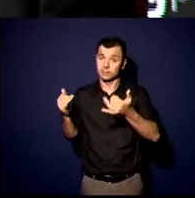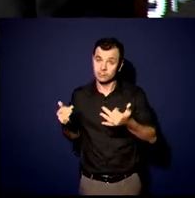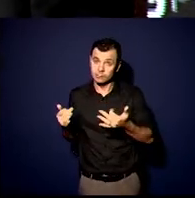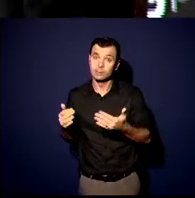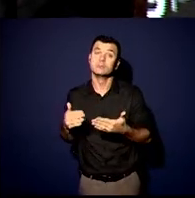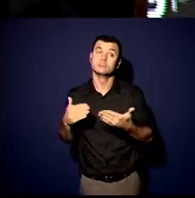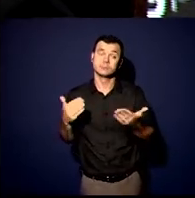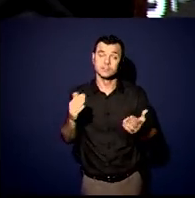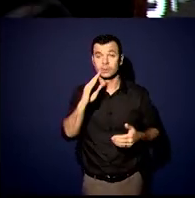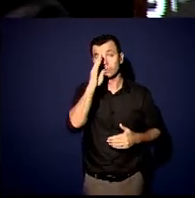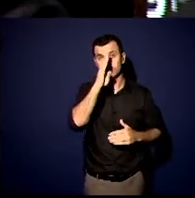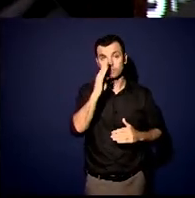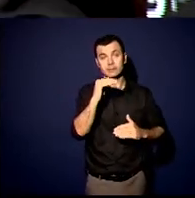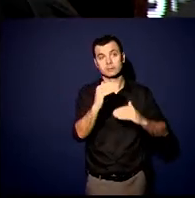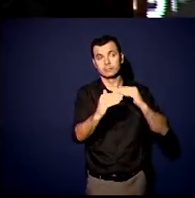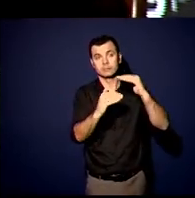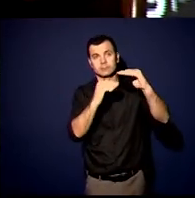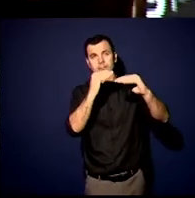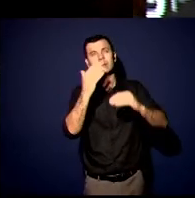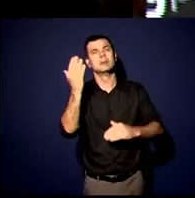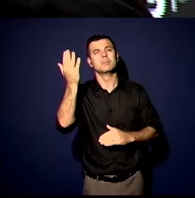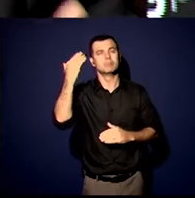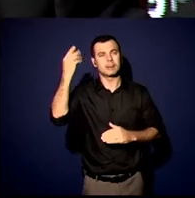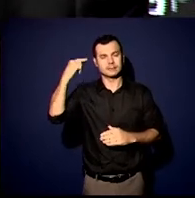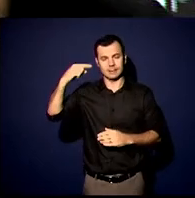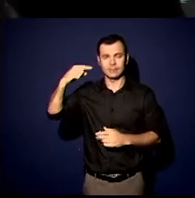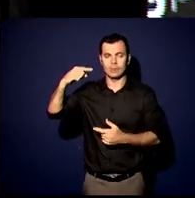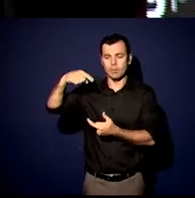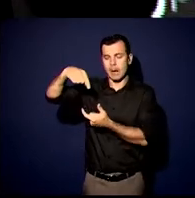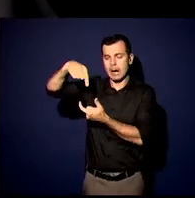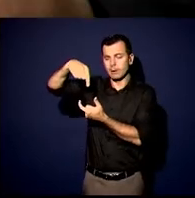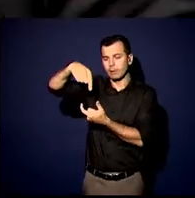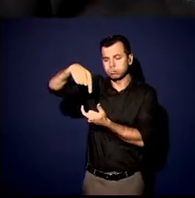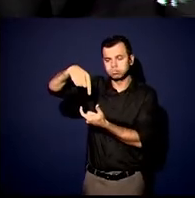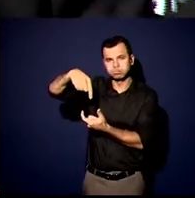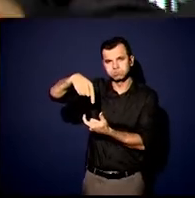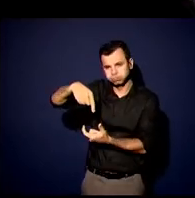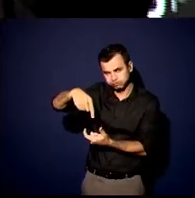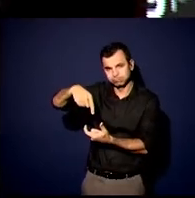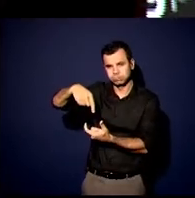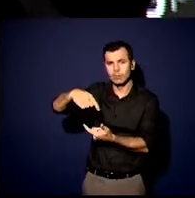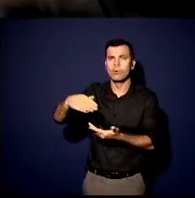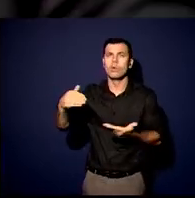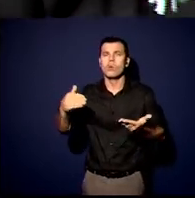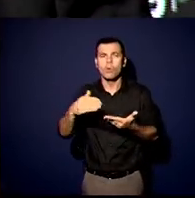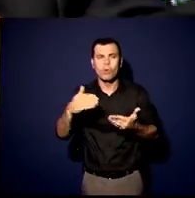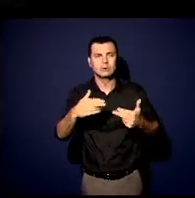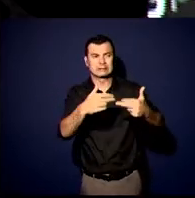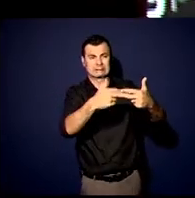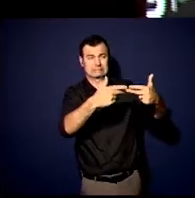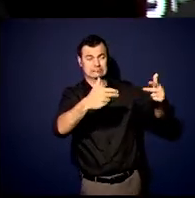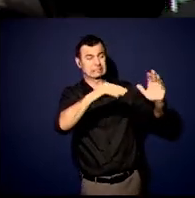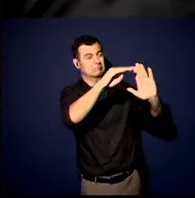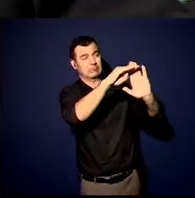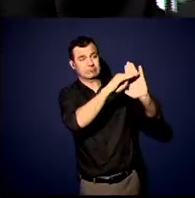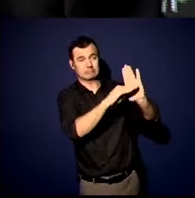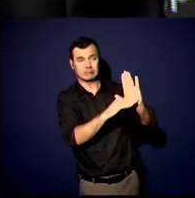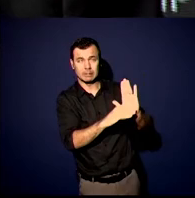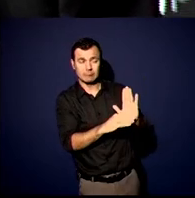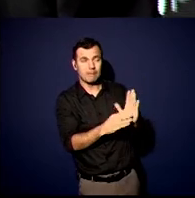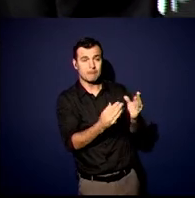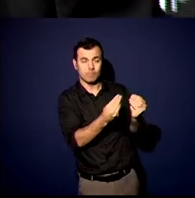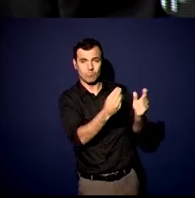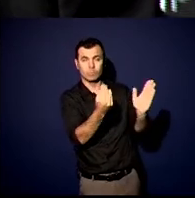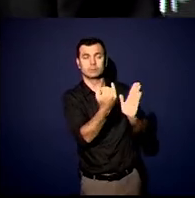evoluiu antes era Âncora eu já acabou acabou-se até mais bonito acabou os fiscal reforma tributária